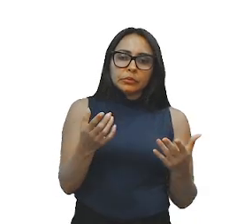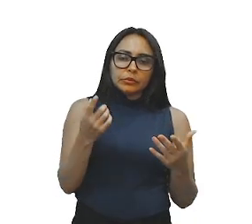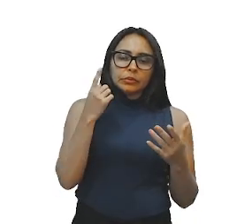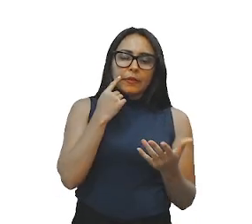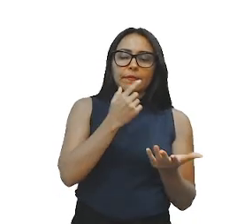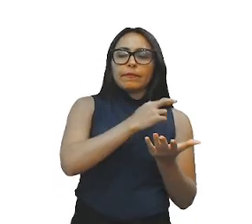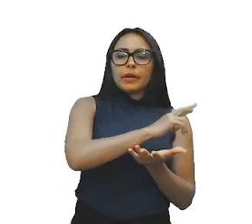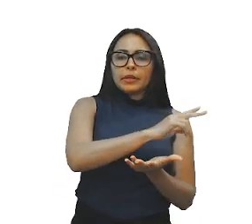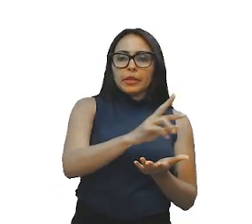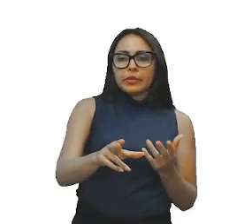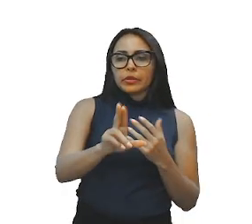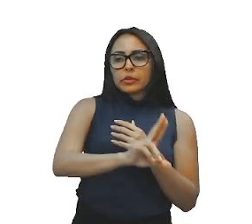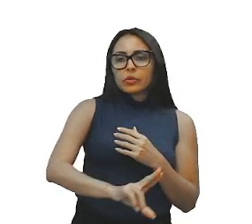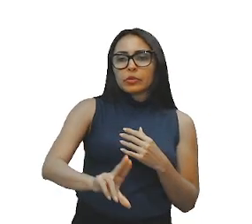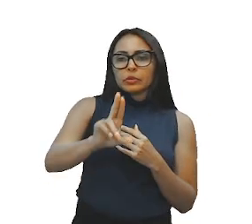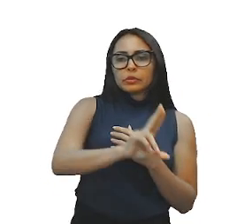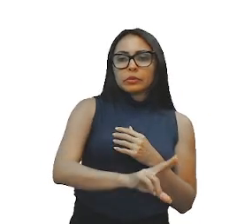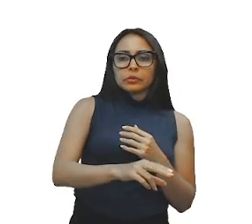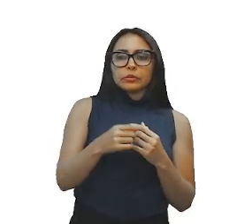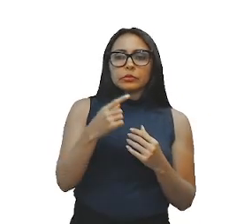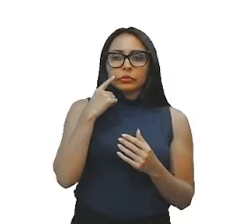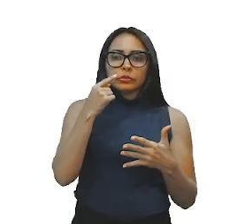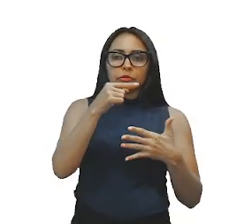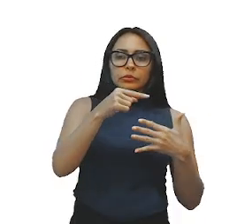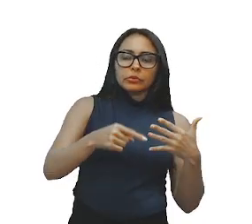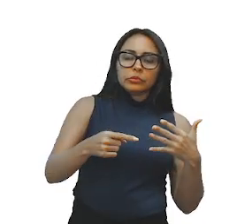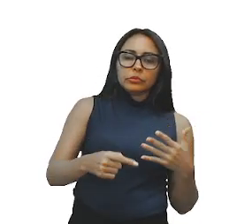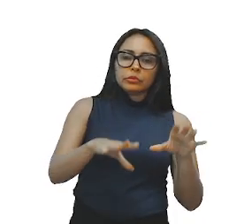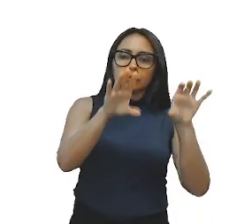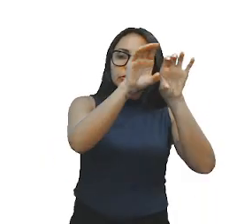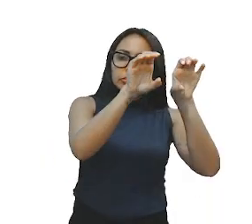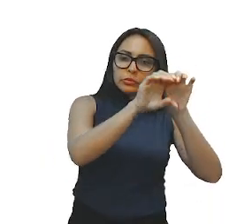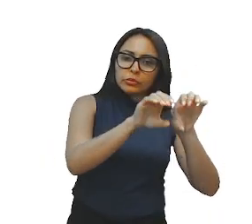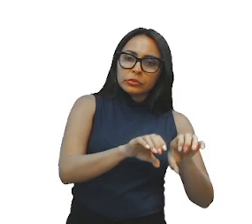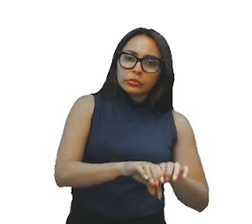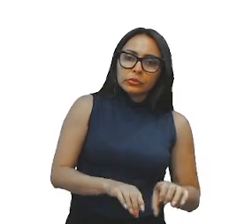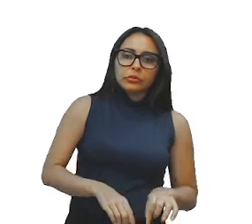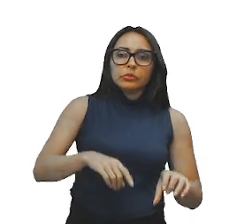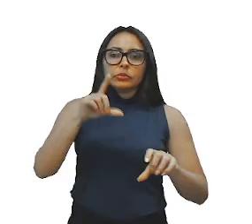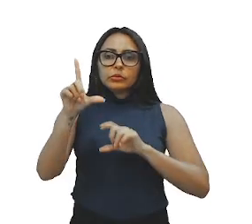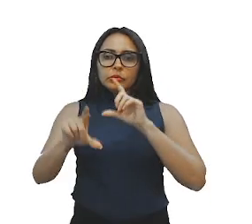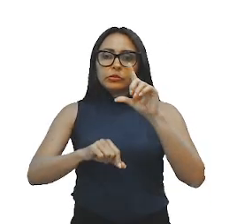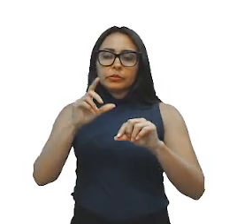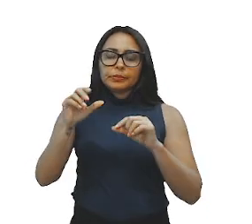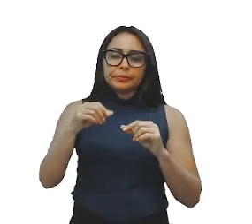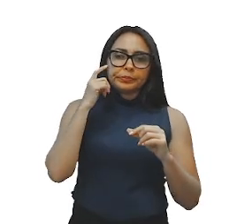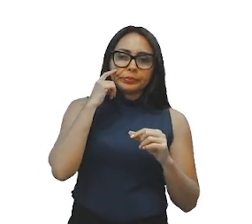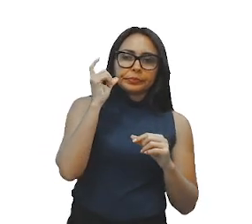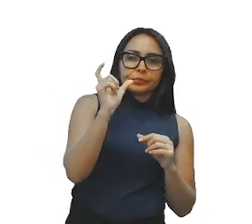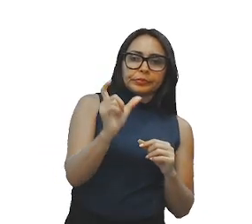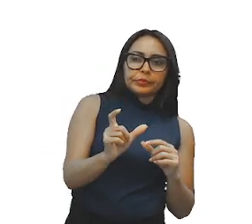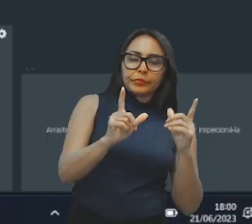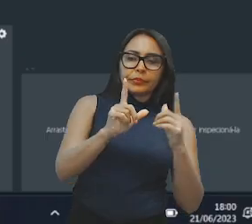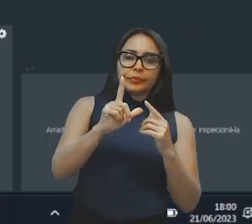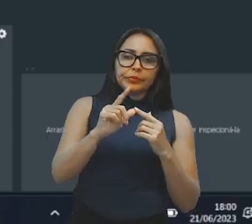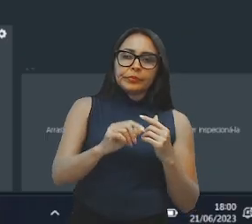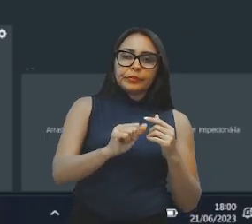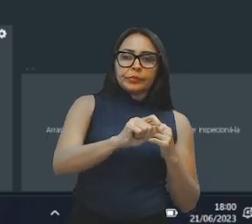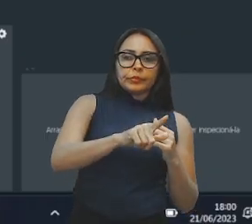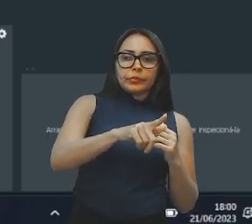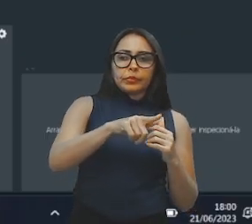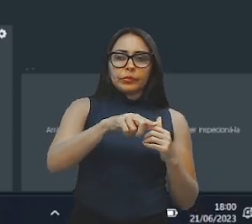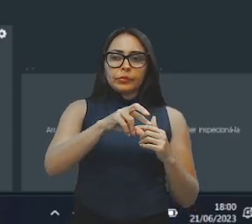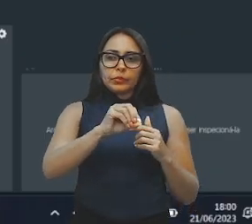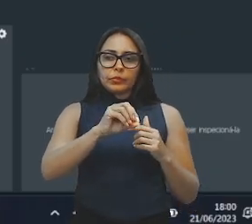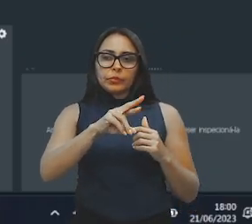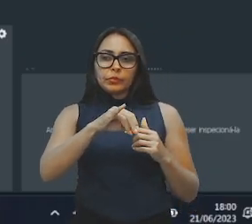usadas. Definir a estrutura dos dados. Escolher um algoritmo, testar e ajustar se for necessário.